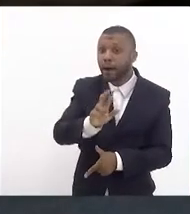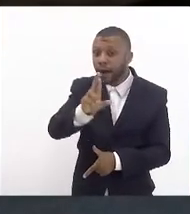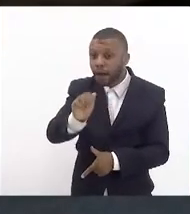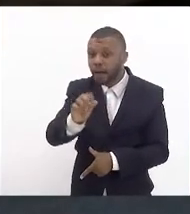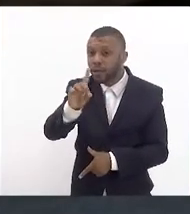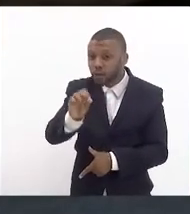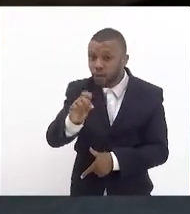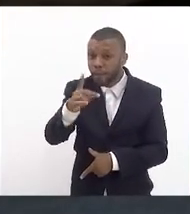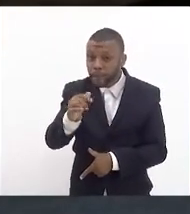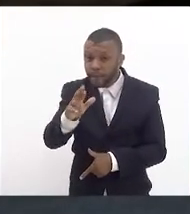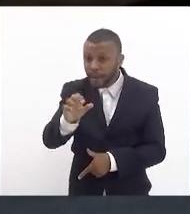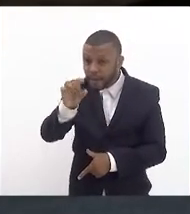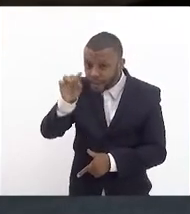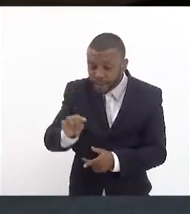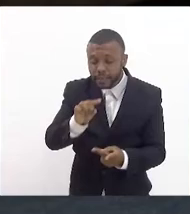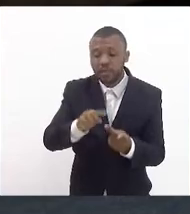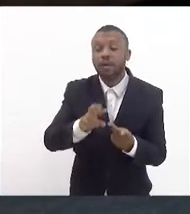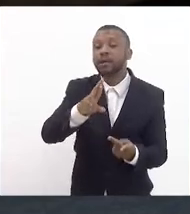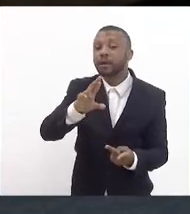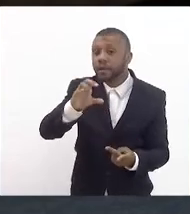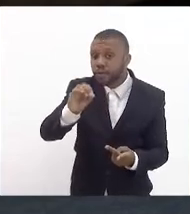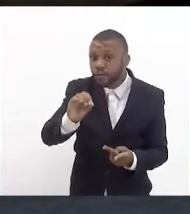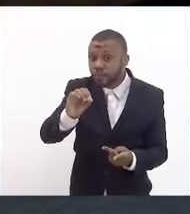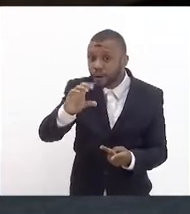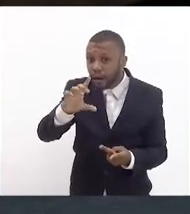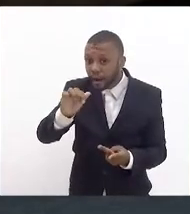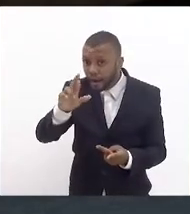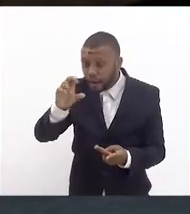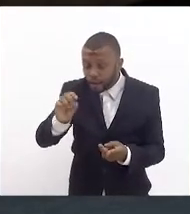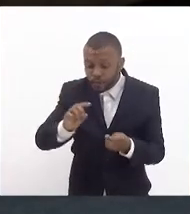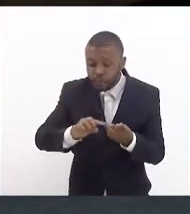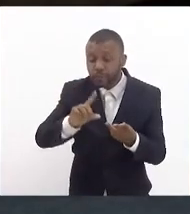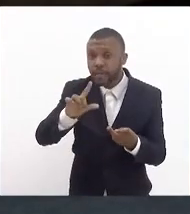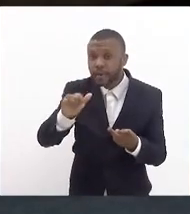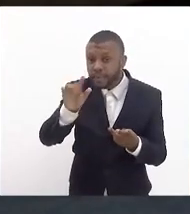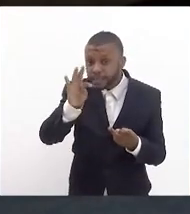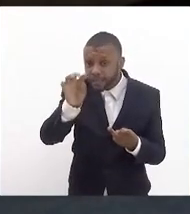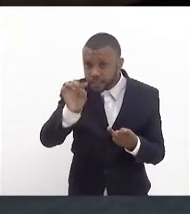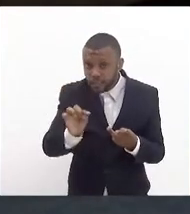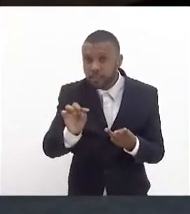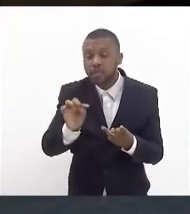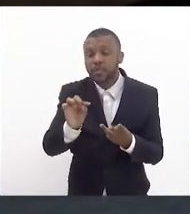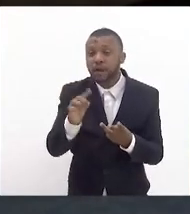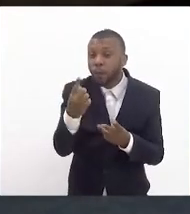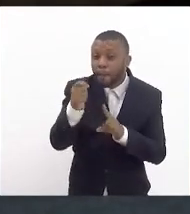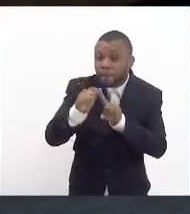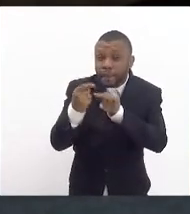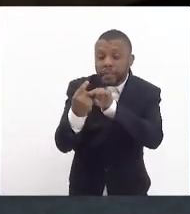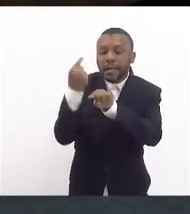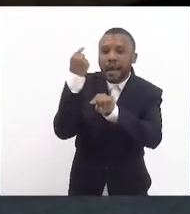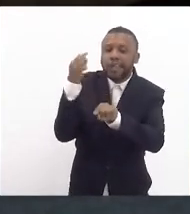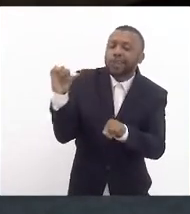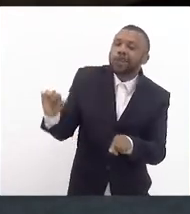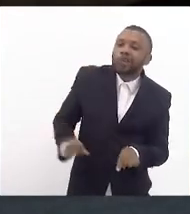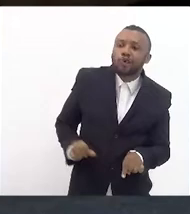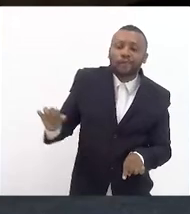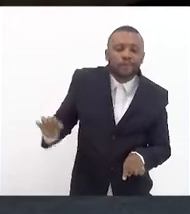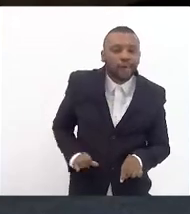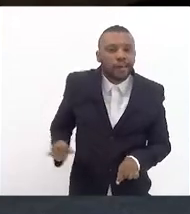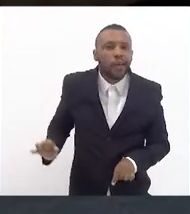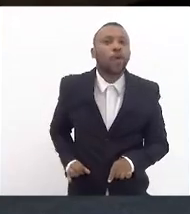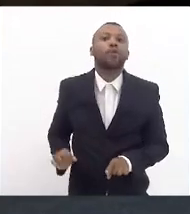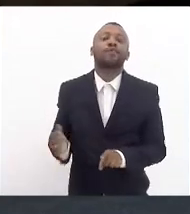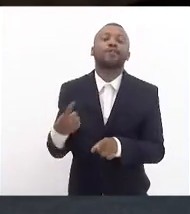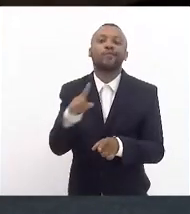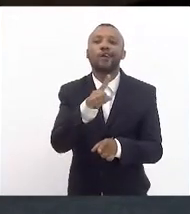Claro, Lites, Barra do Piraí, que há um mês sofreram e que foi objeto de